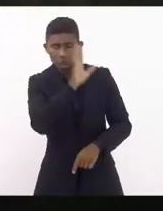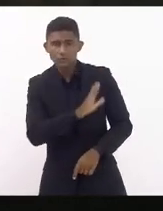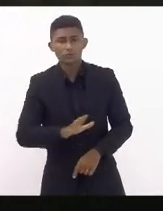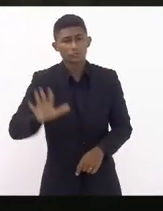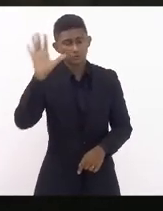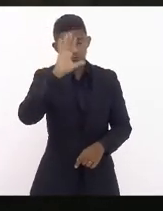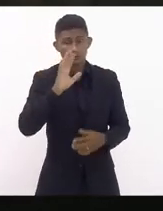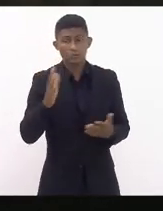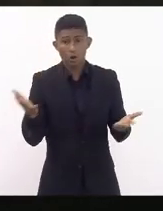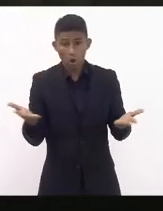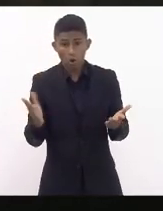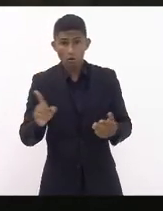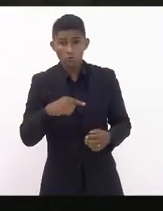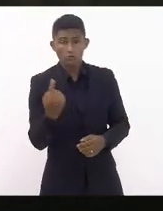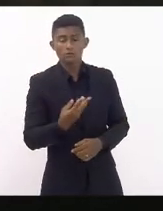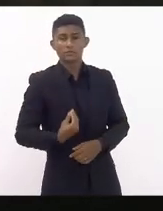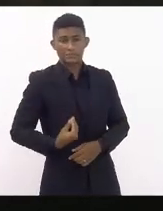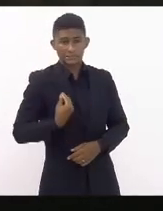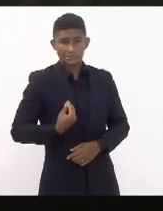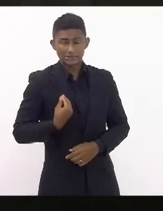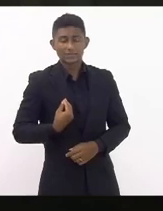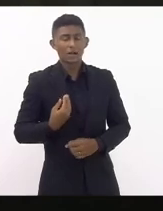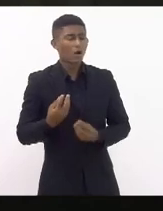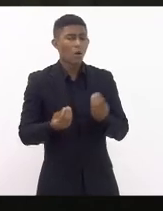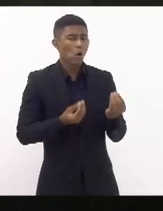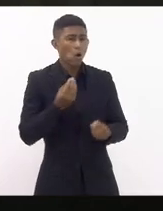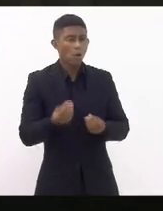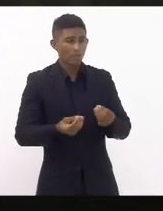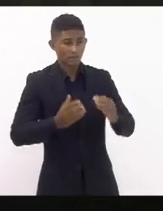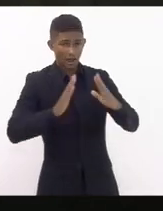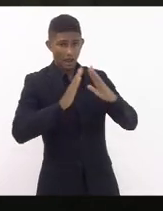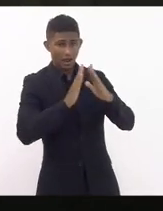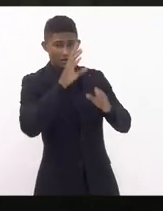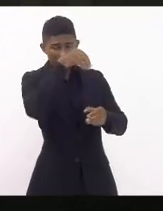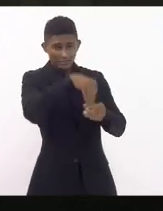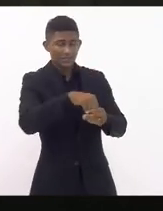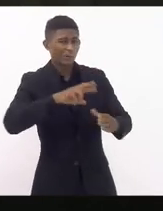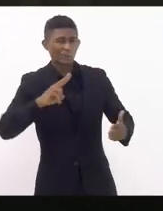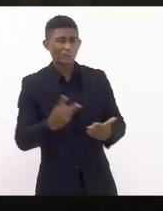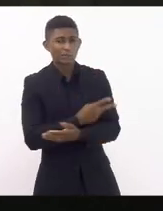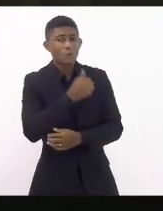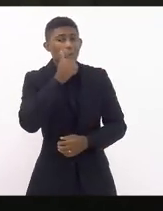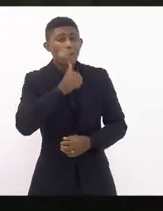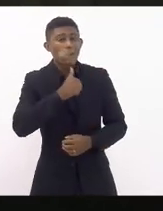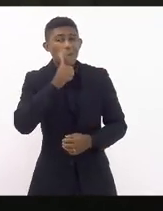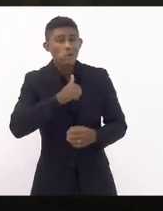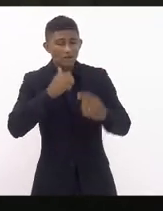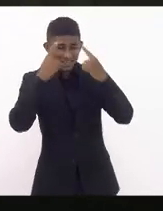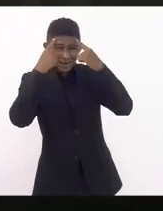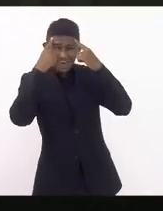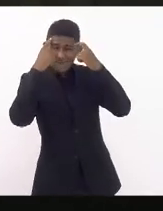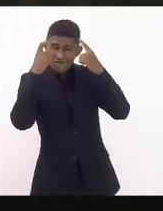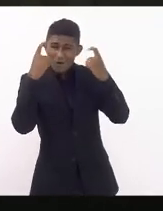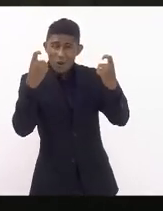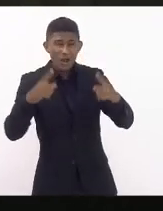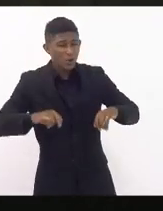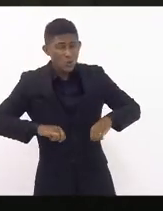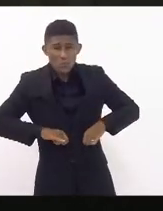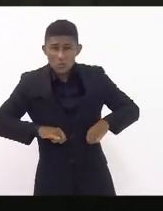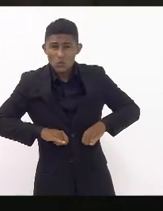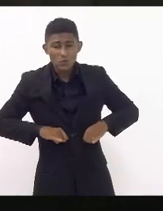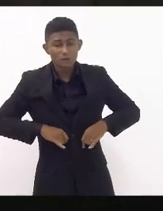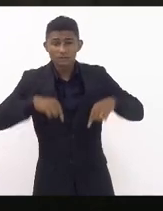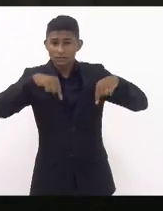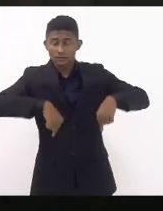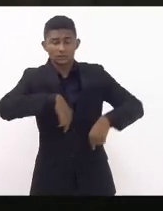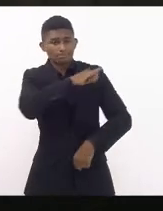hoje um processo de violência doméstica e de feminicídio que explodiu os casos aqui no